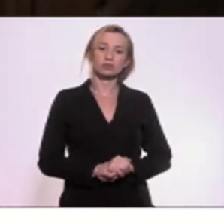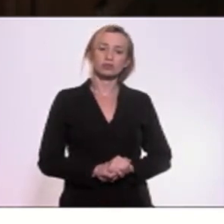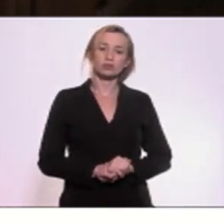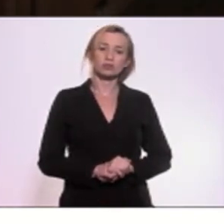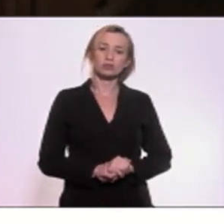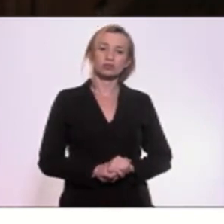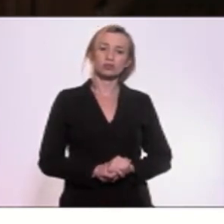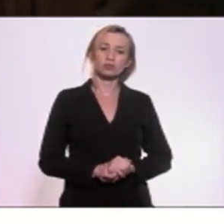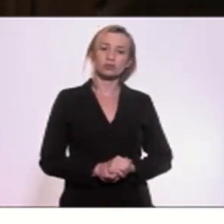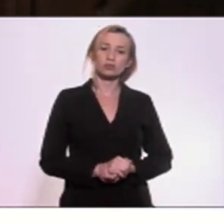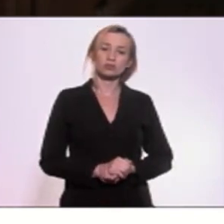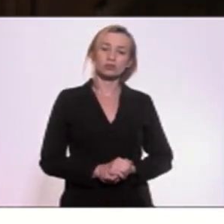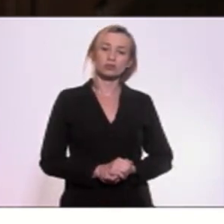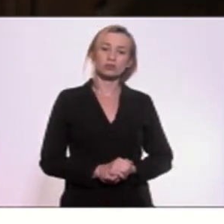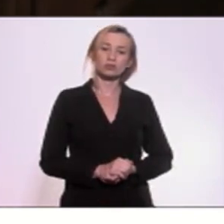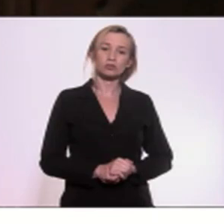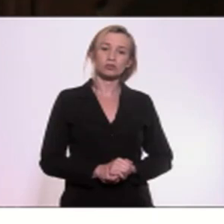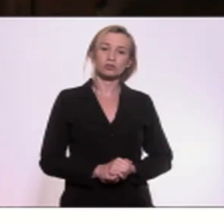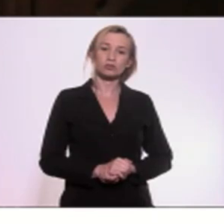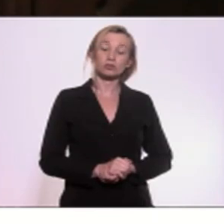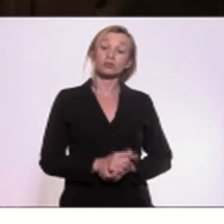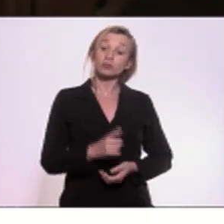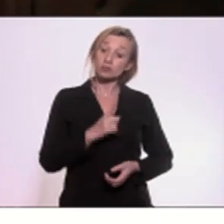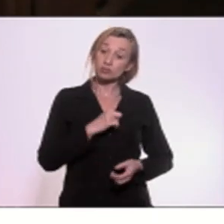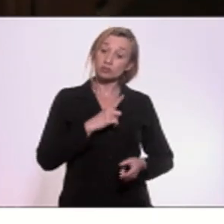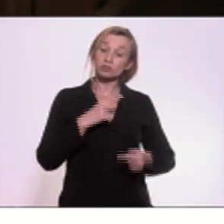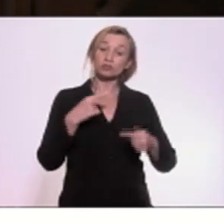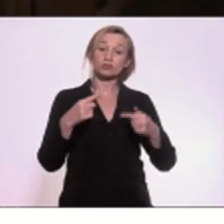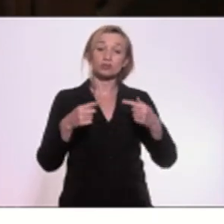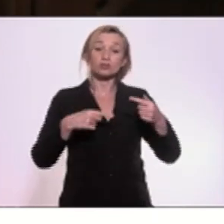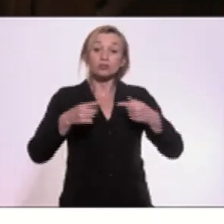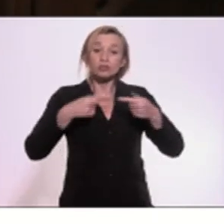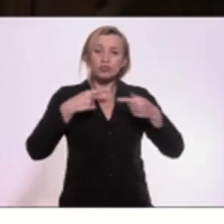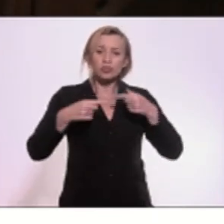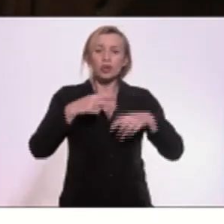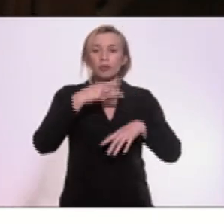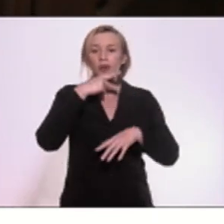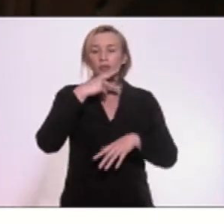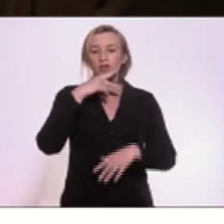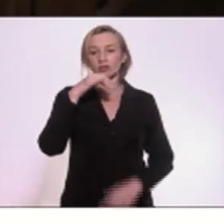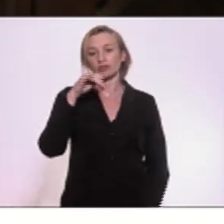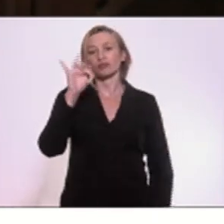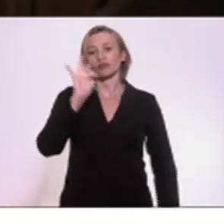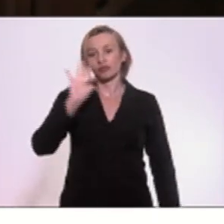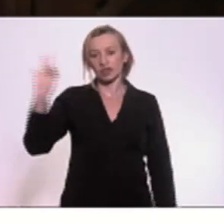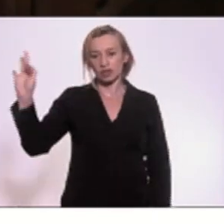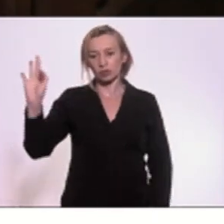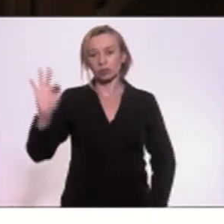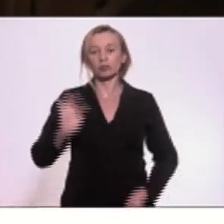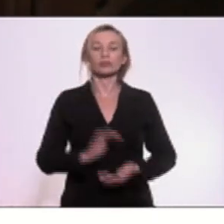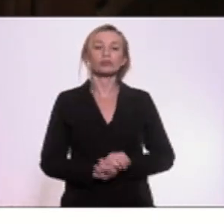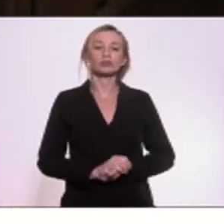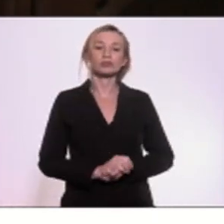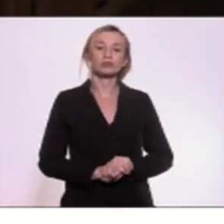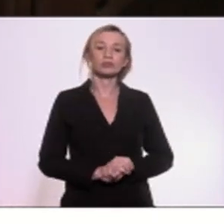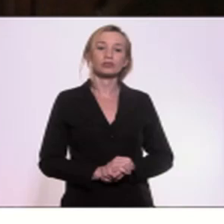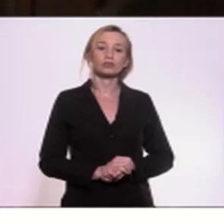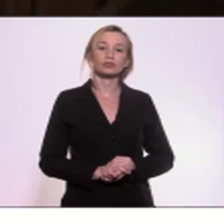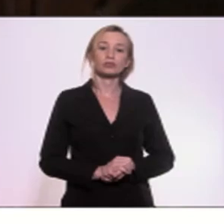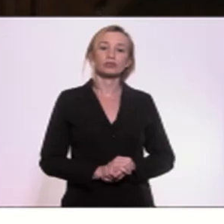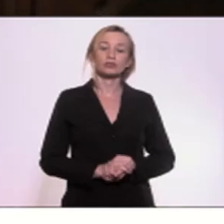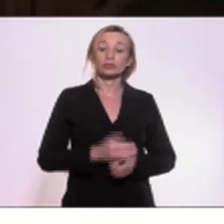hospedava, acolhia os debates do Parlamento Federal. A Câmara aqui